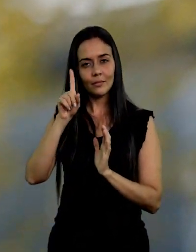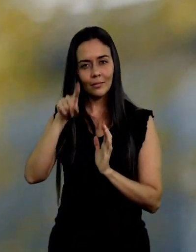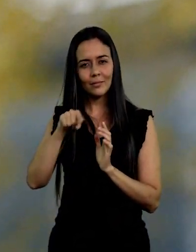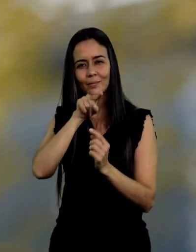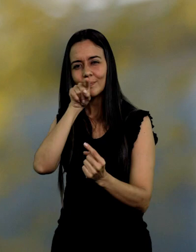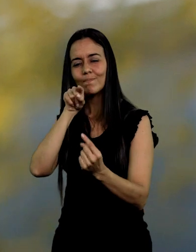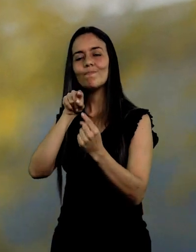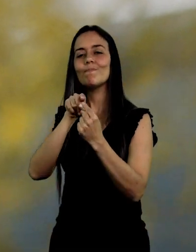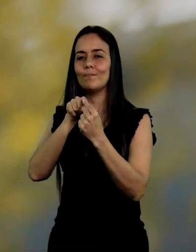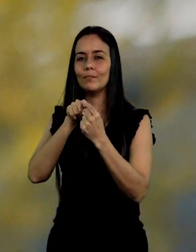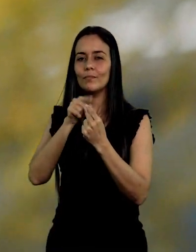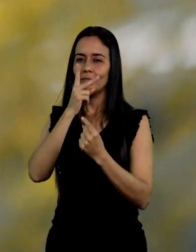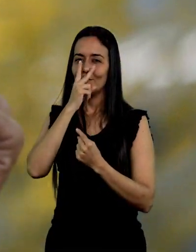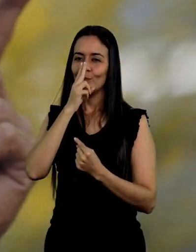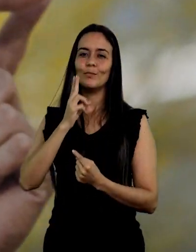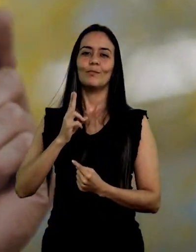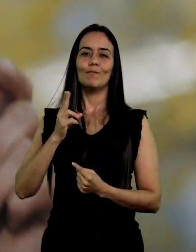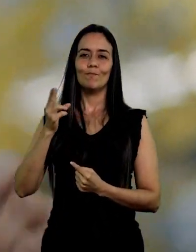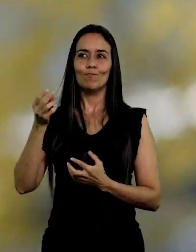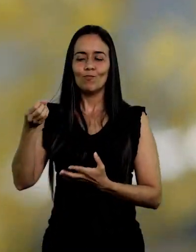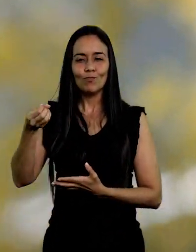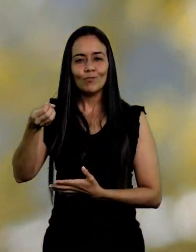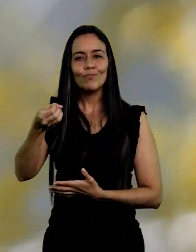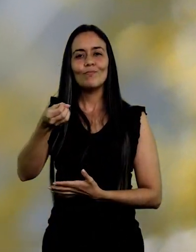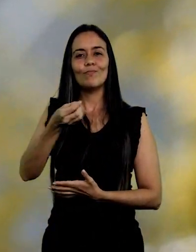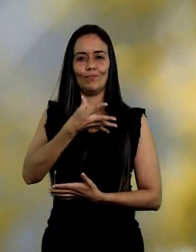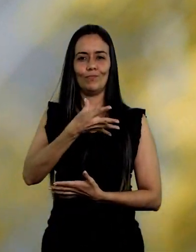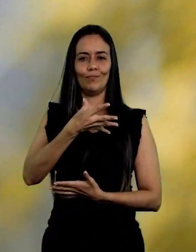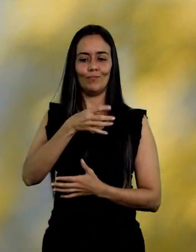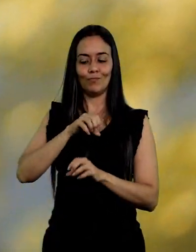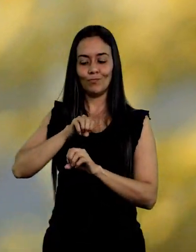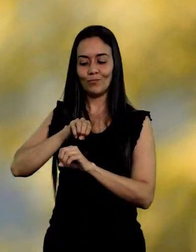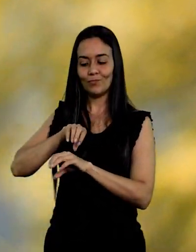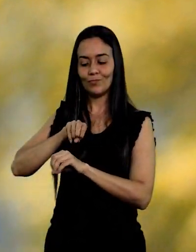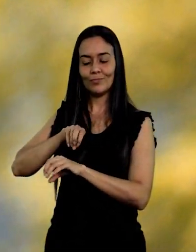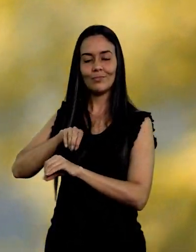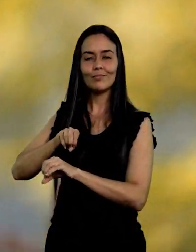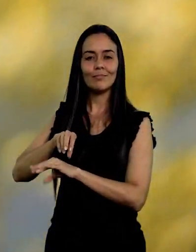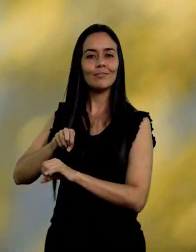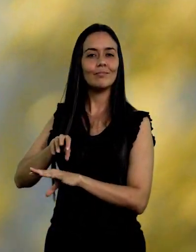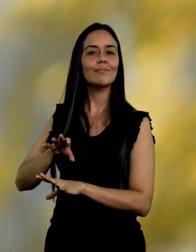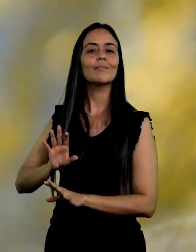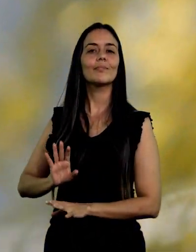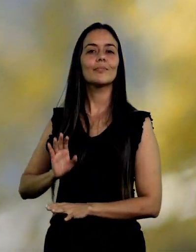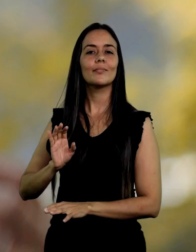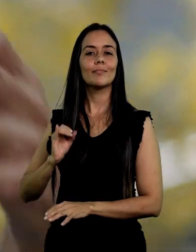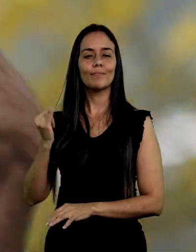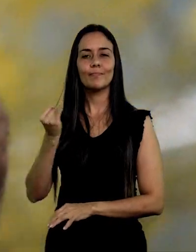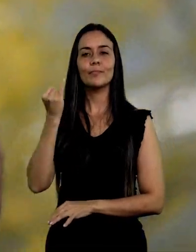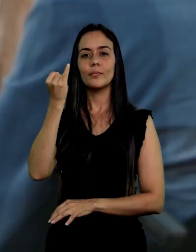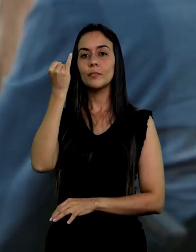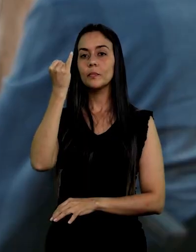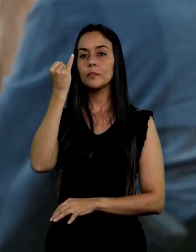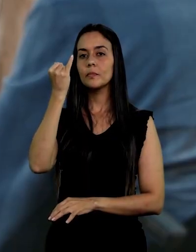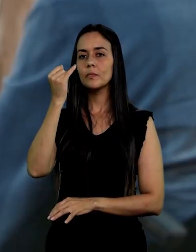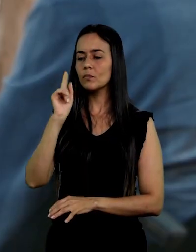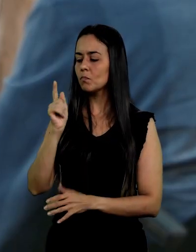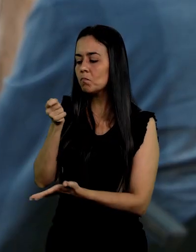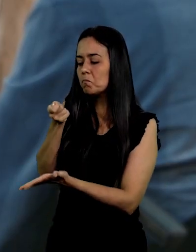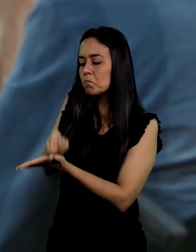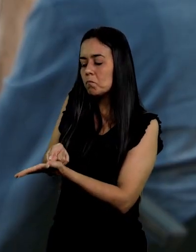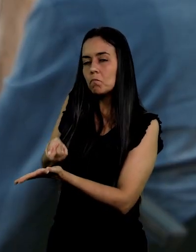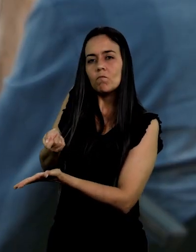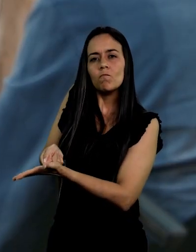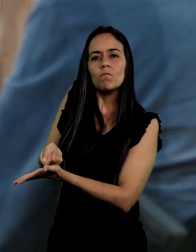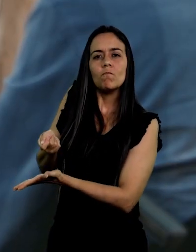coisa, no sentido não de se desejar que aconteça, mas encontrar um ponto de